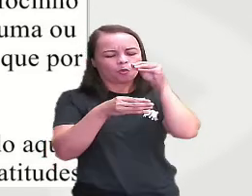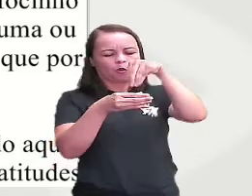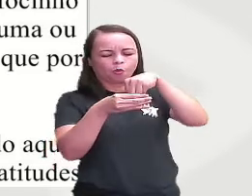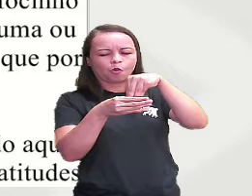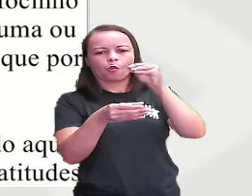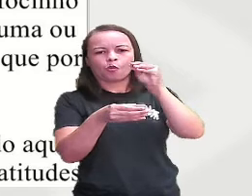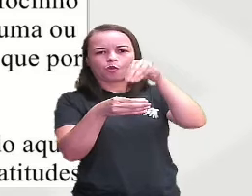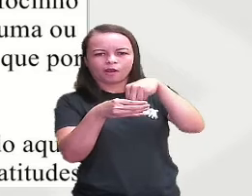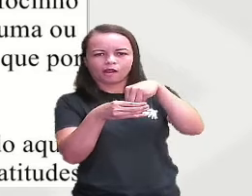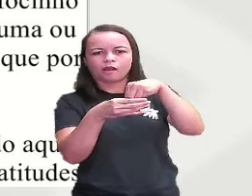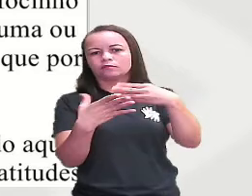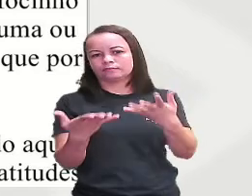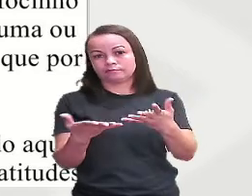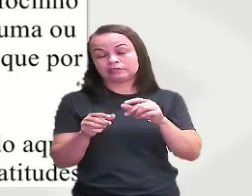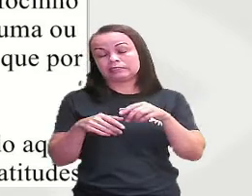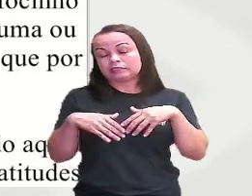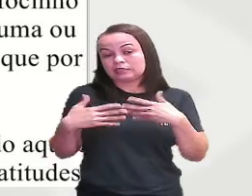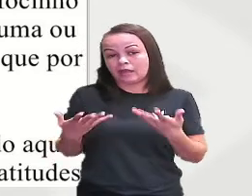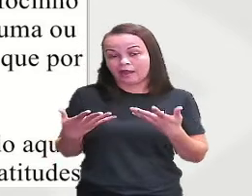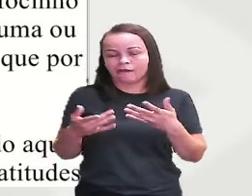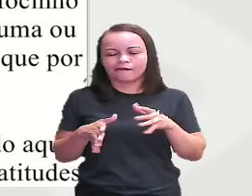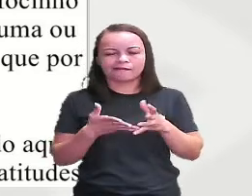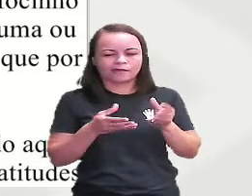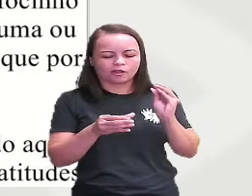cegonha. Aí a cegonha falou: